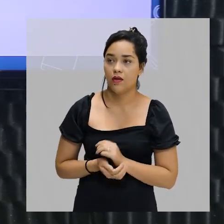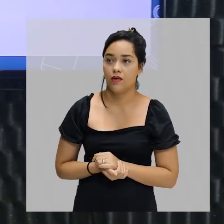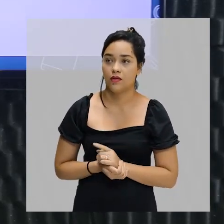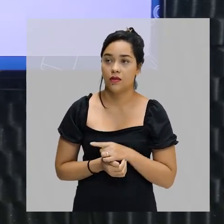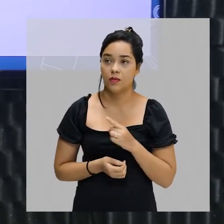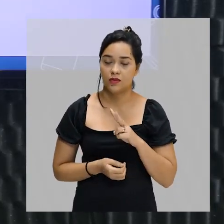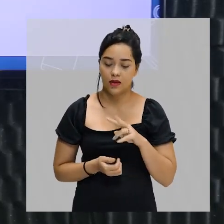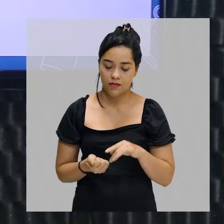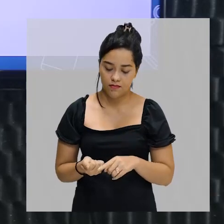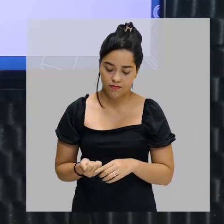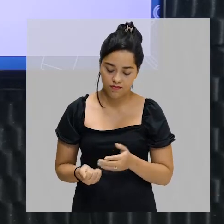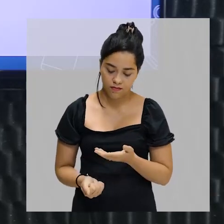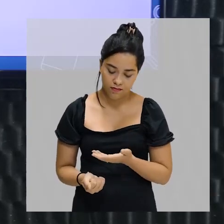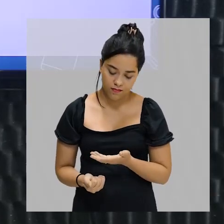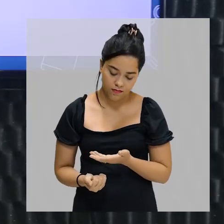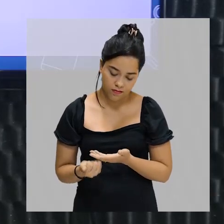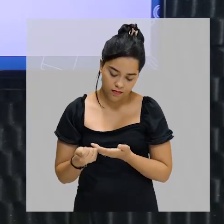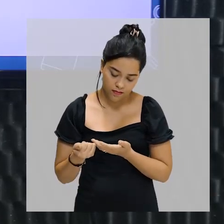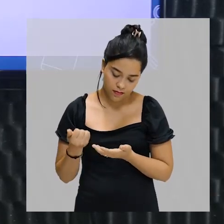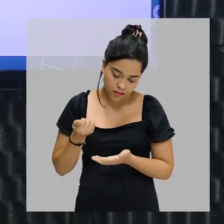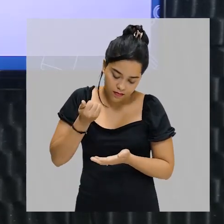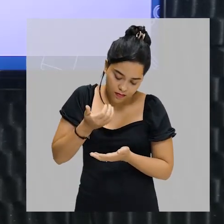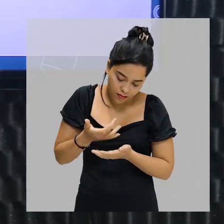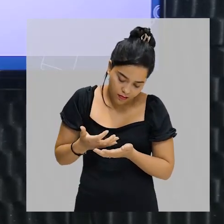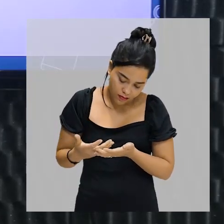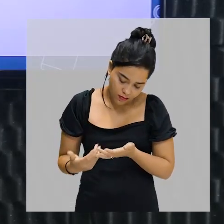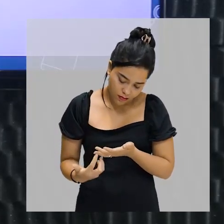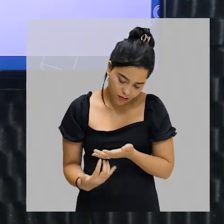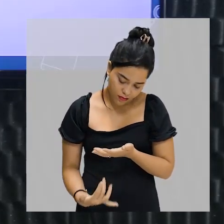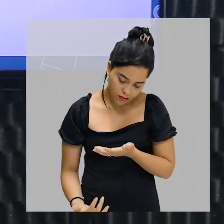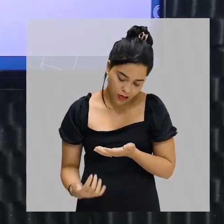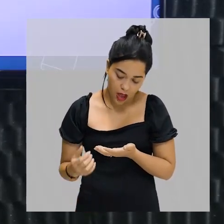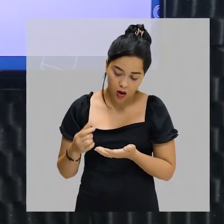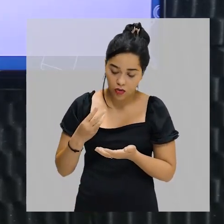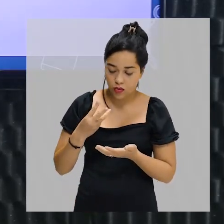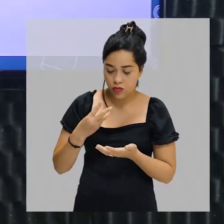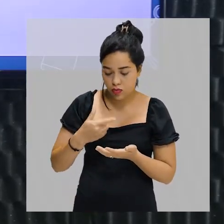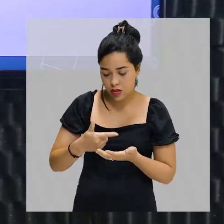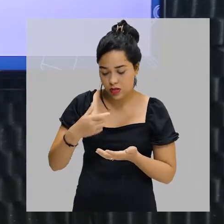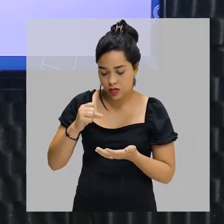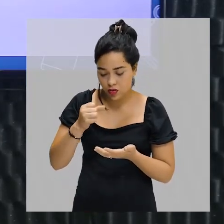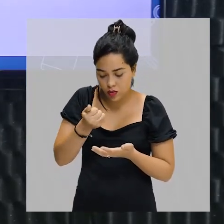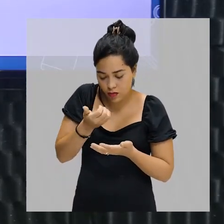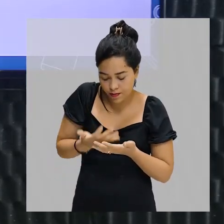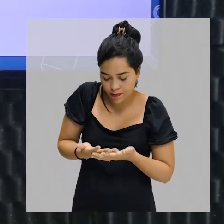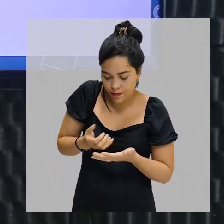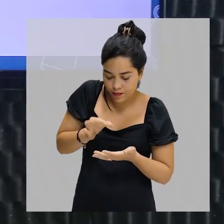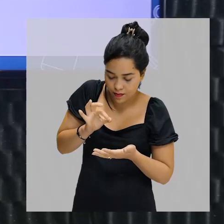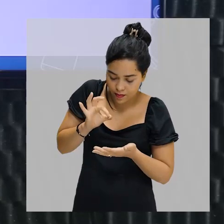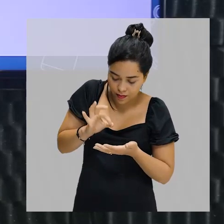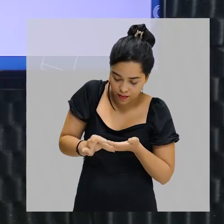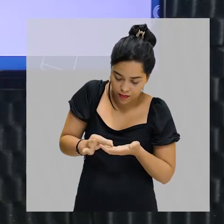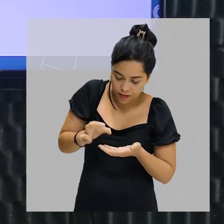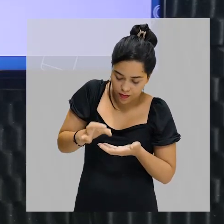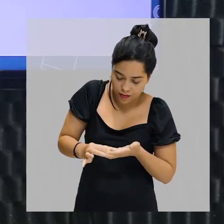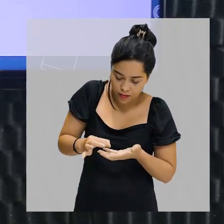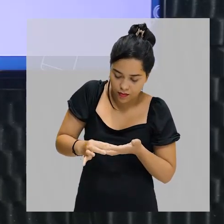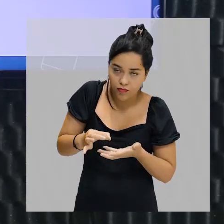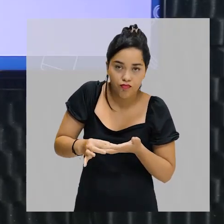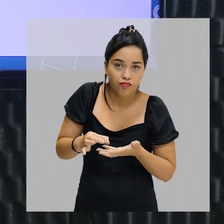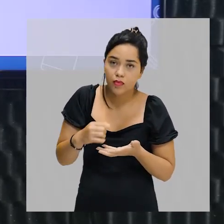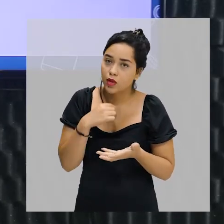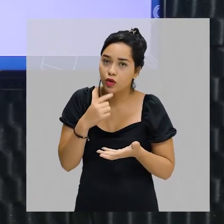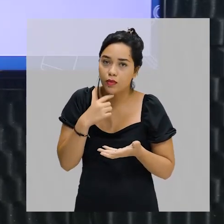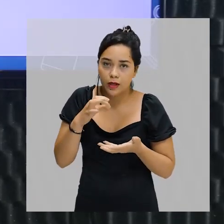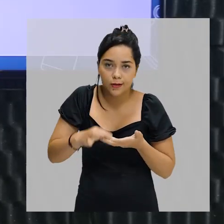Então ele vai passar. Ó. Certo? E o 238 não vai conseguir passar. Então esse